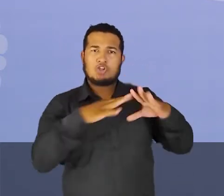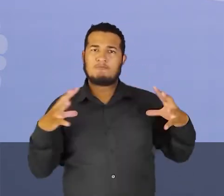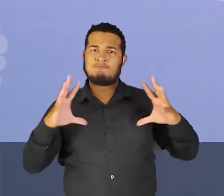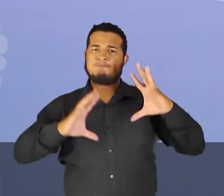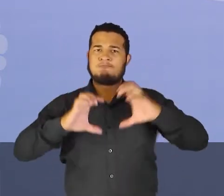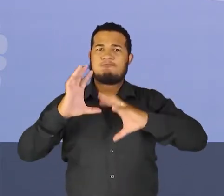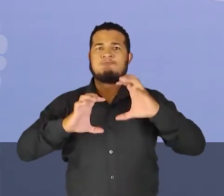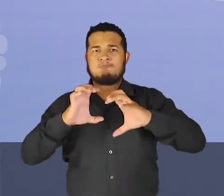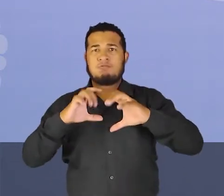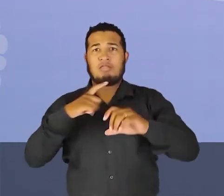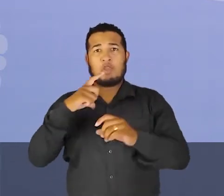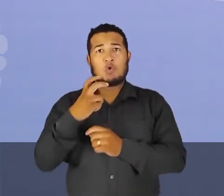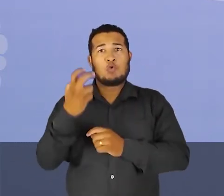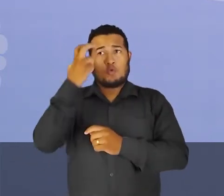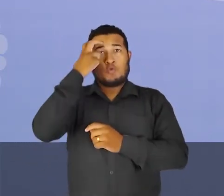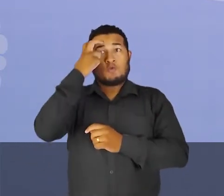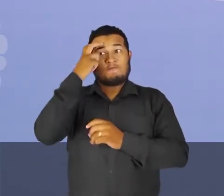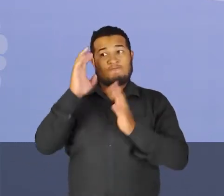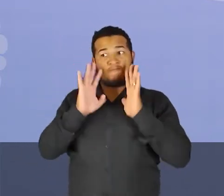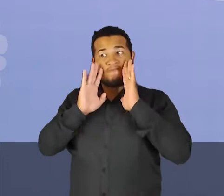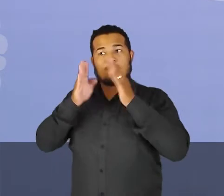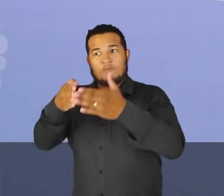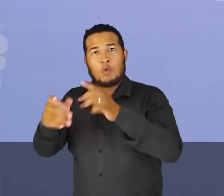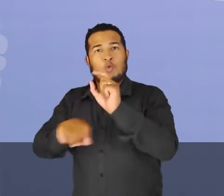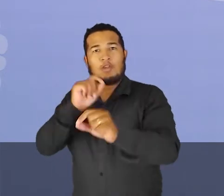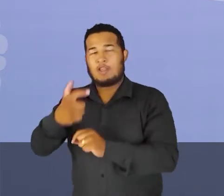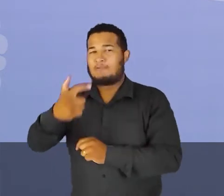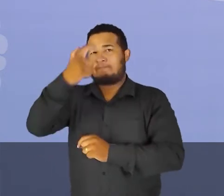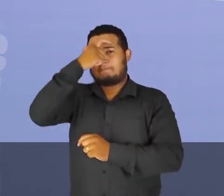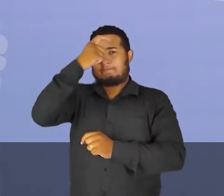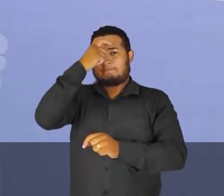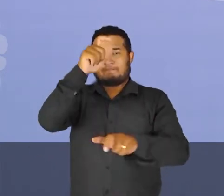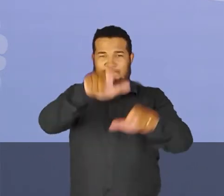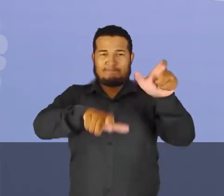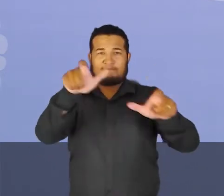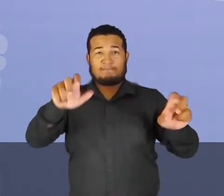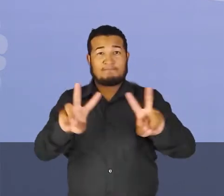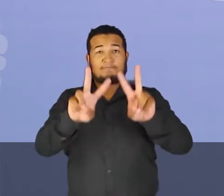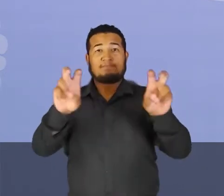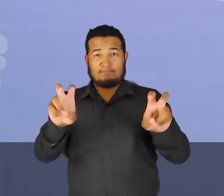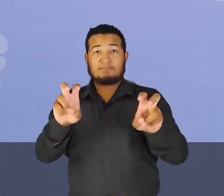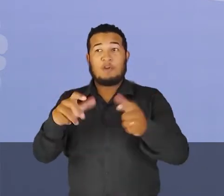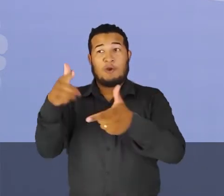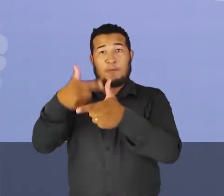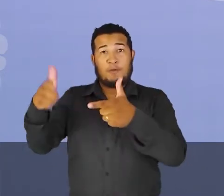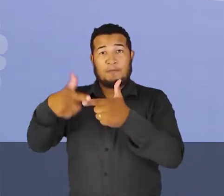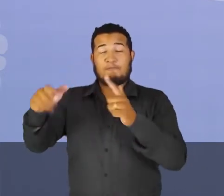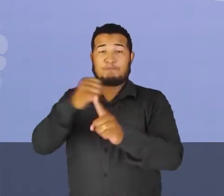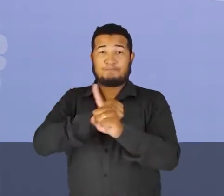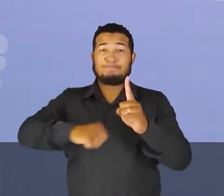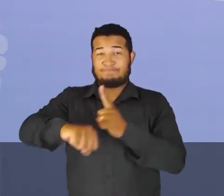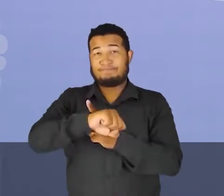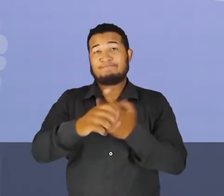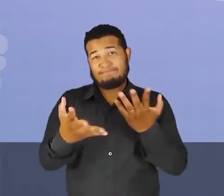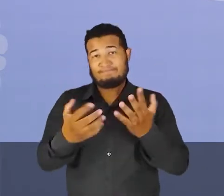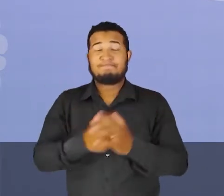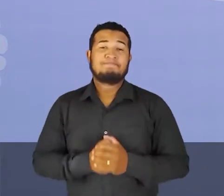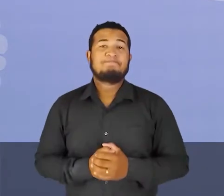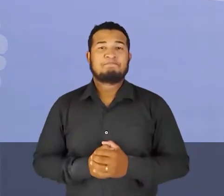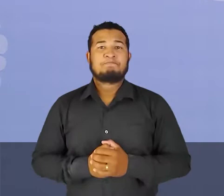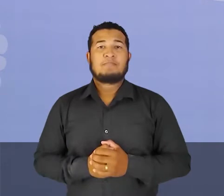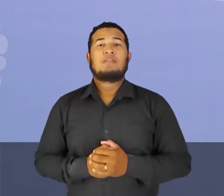que consumiu uma cultura muito mais voltada à conscientização das pessoas em relação aos problemas sociais, por